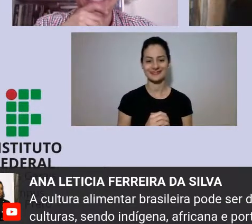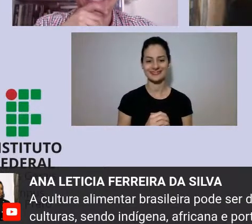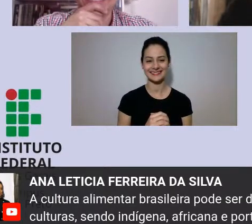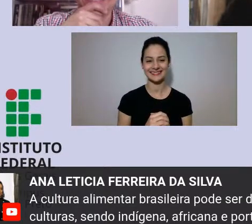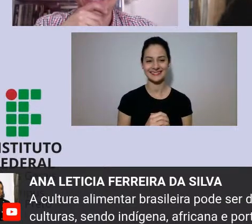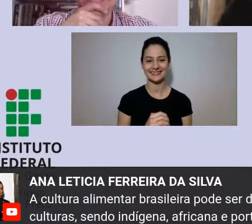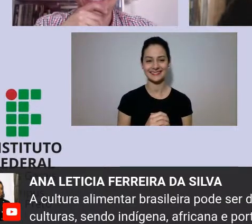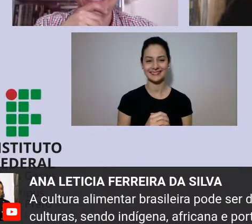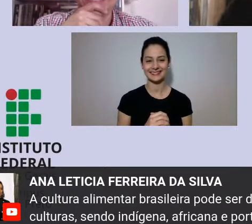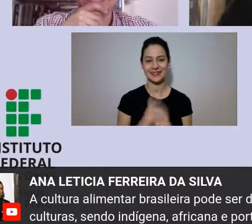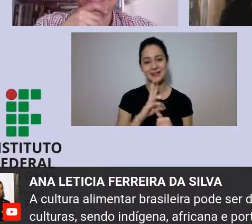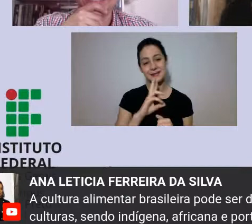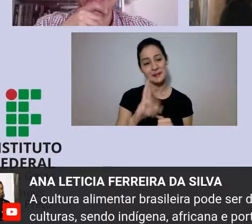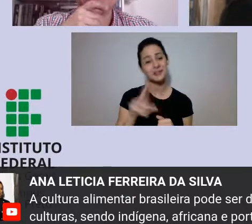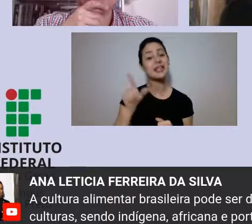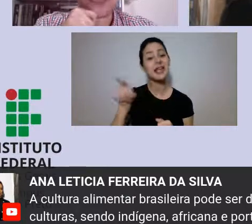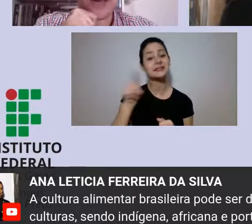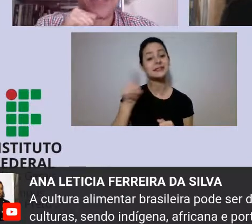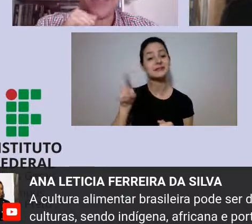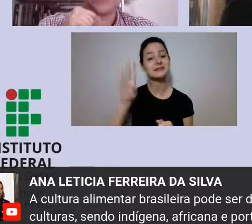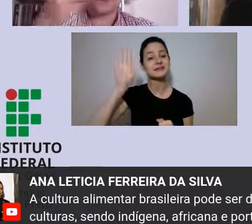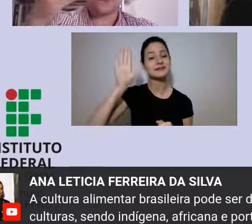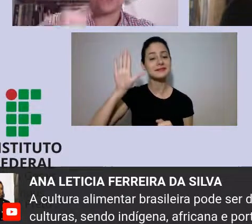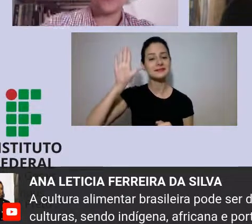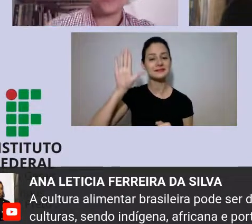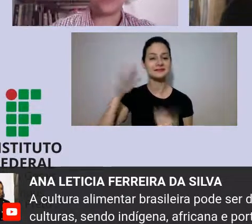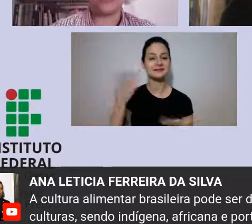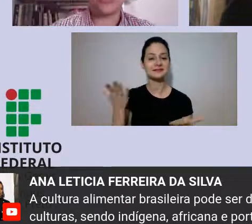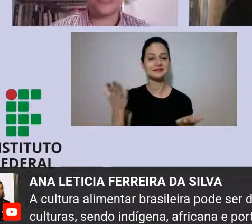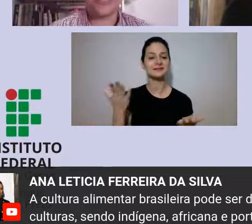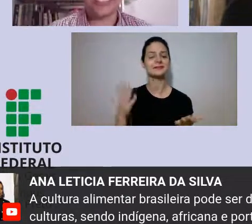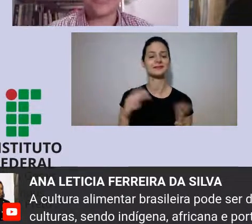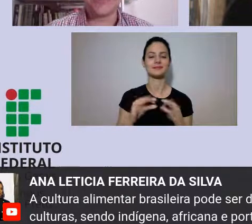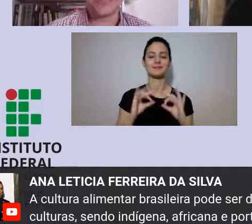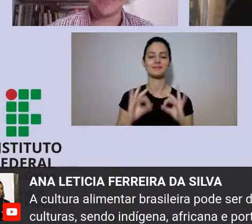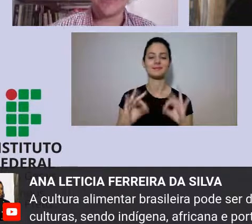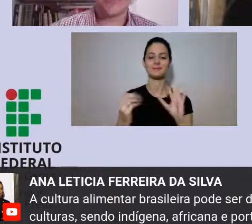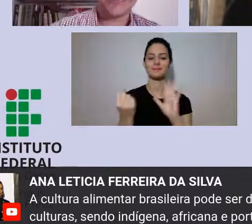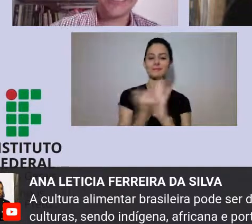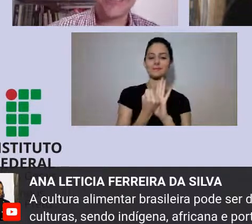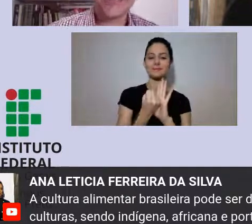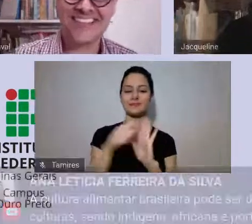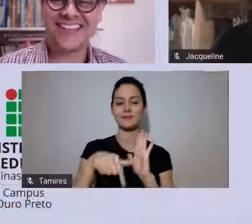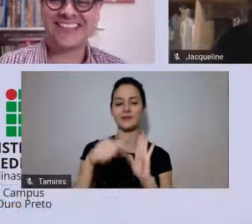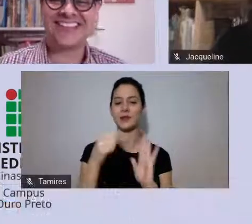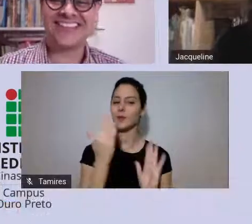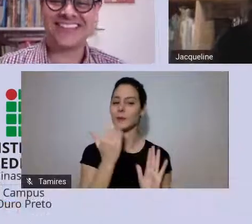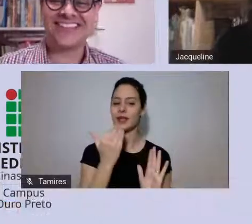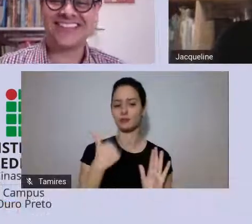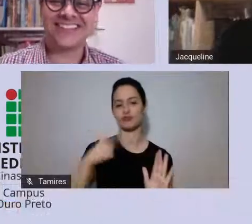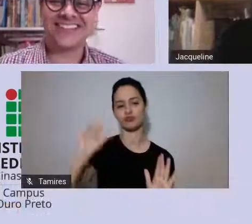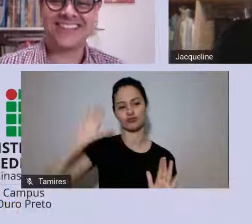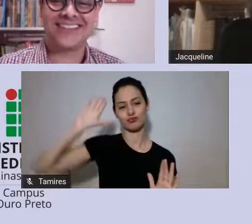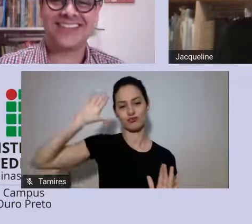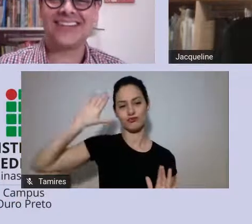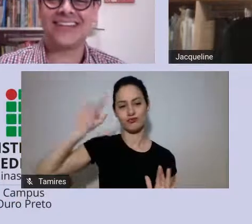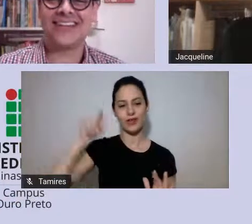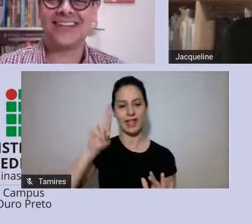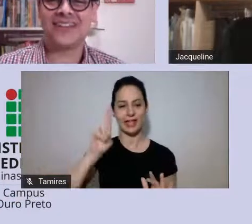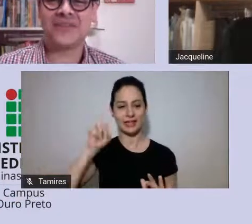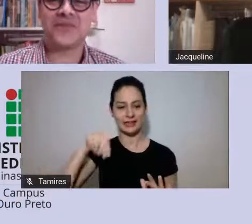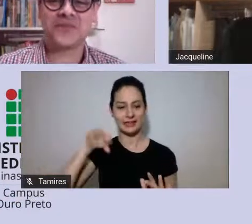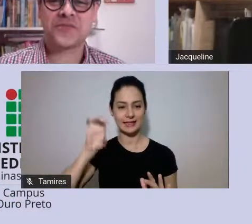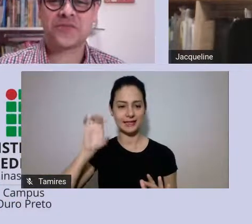Eu me candidato. Então vai, Renê. Cuidado. Ah, bom, eu me candidato com